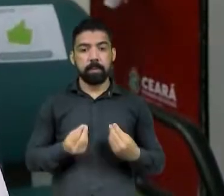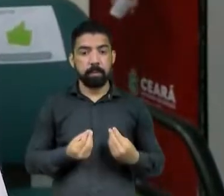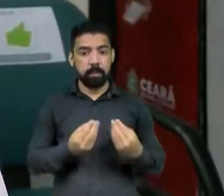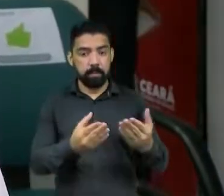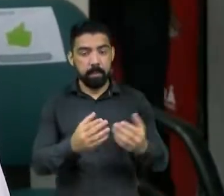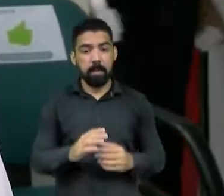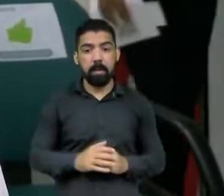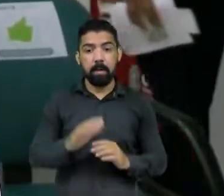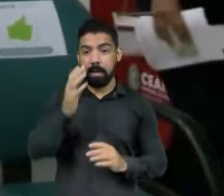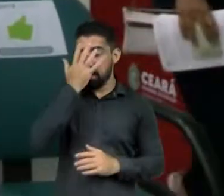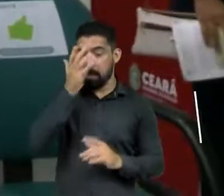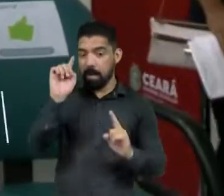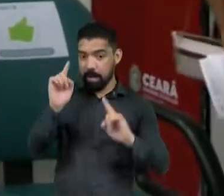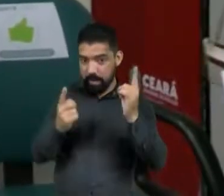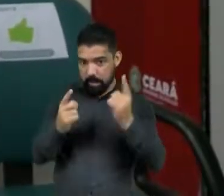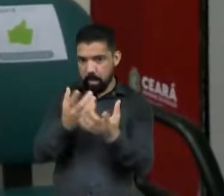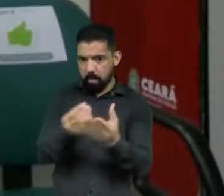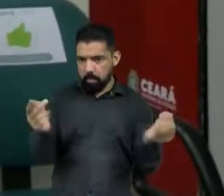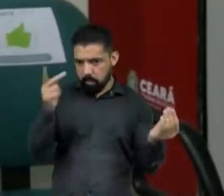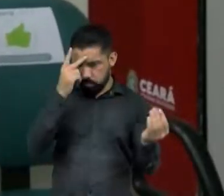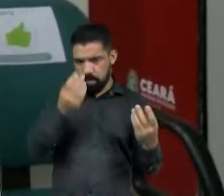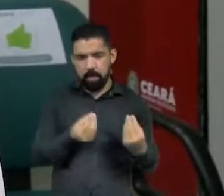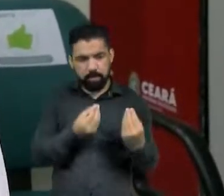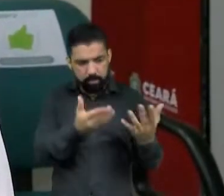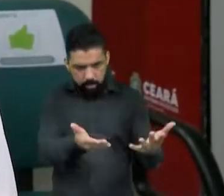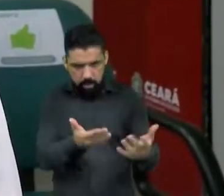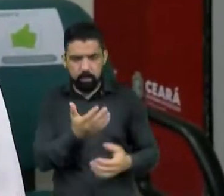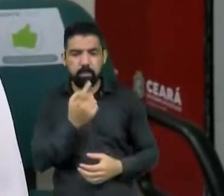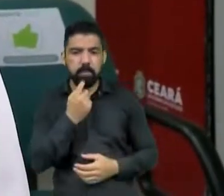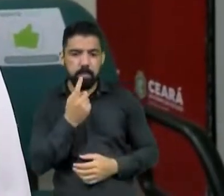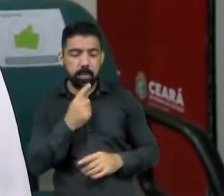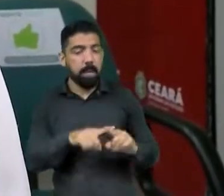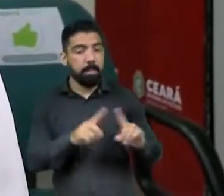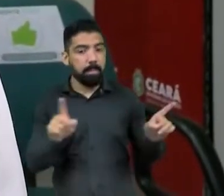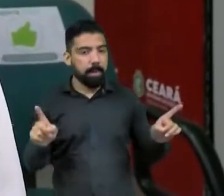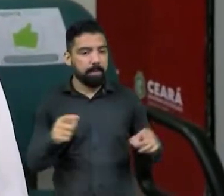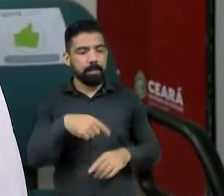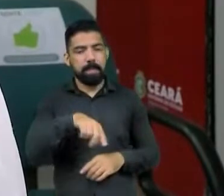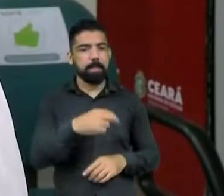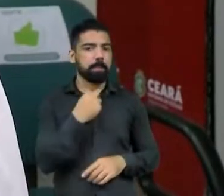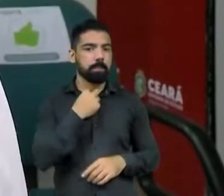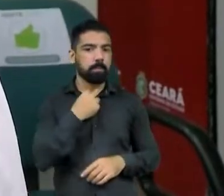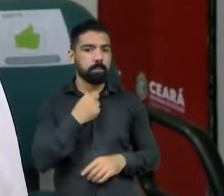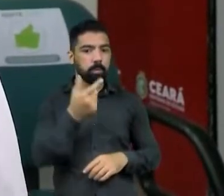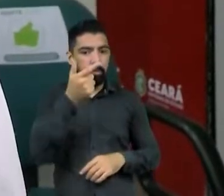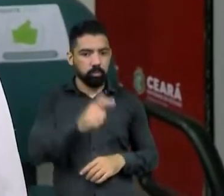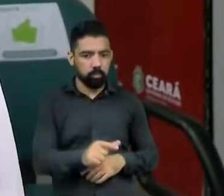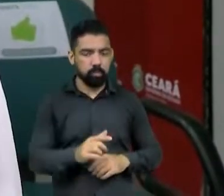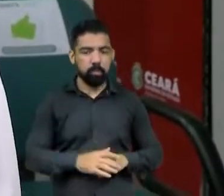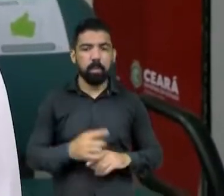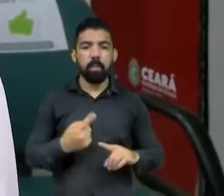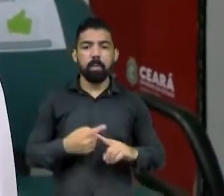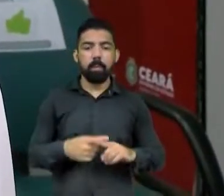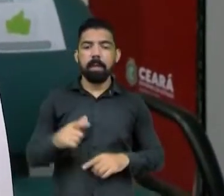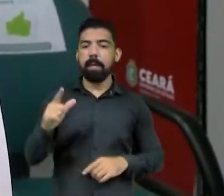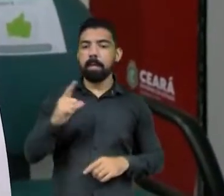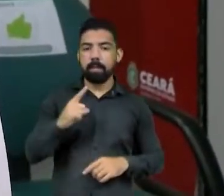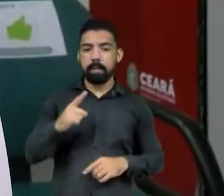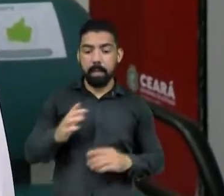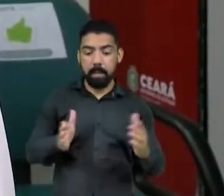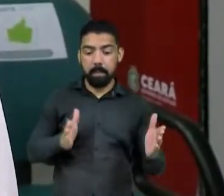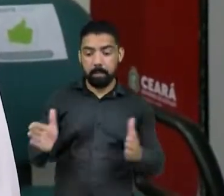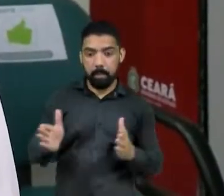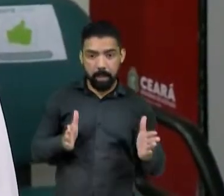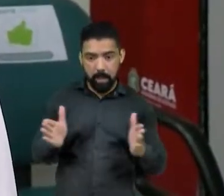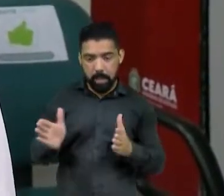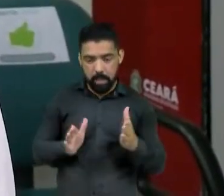no carnaval não vai poder realizar a doação agora. Existe um intervalo de doação para os homens de 2 meses, para as mulheres de 3 meses.